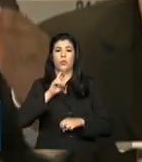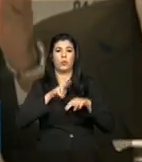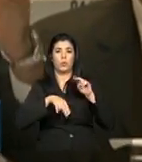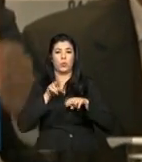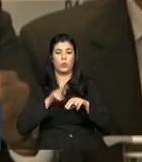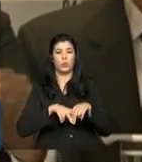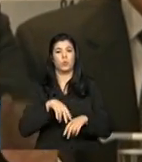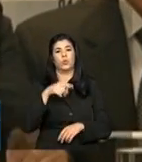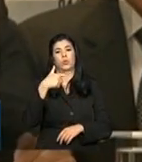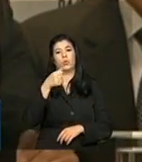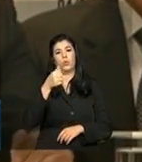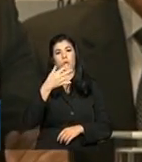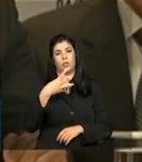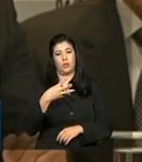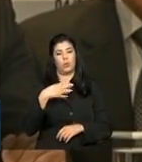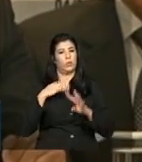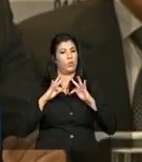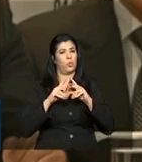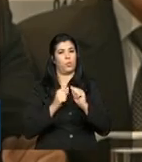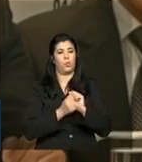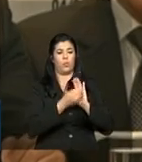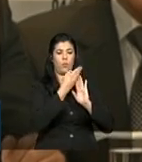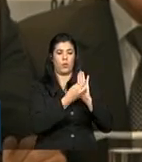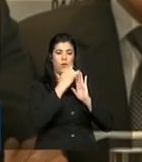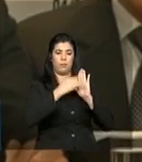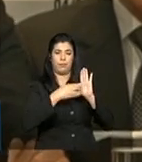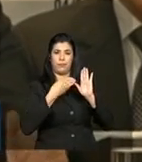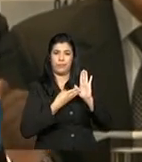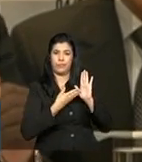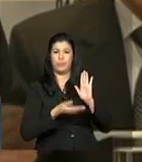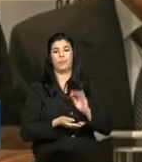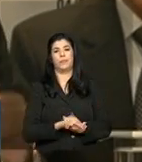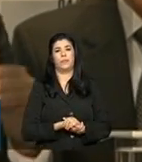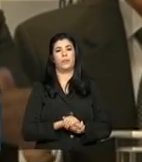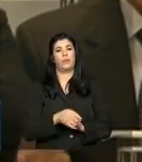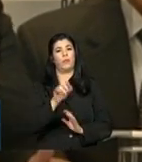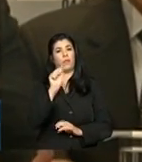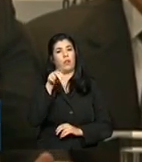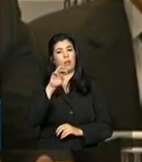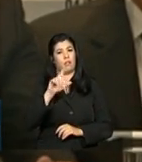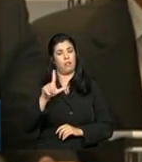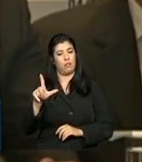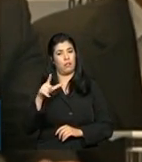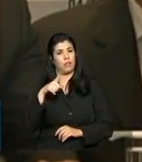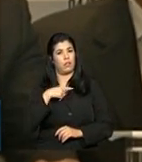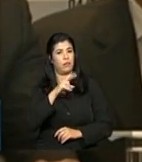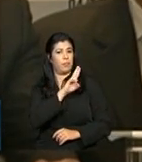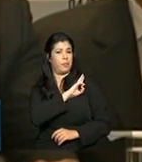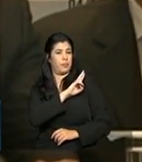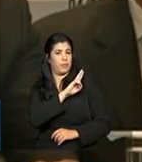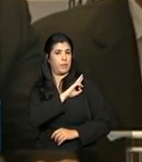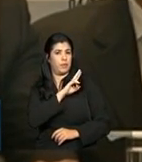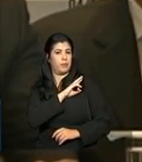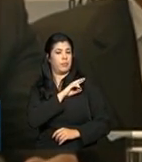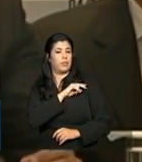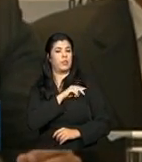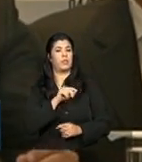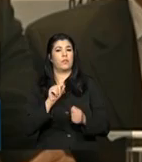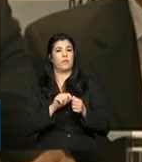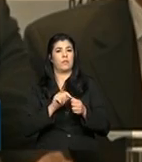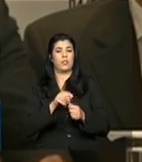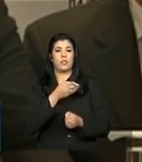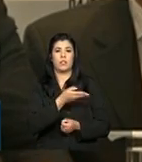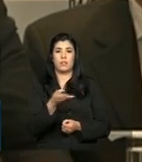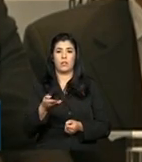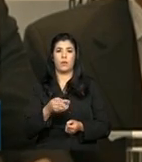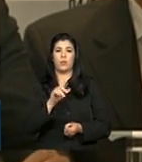2014. Então, lá estão relacionados todos os empreendimentos que a ANEEL foi incumbida de realizar esse leilão e que em